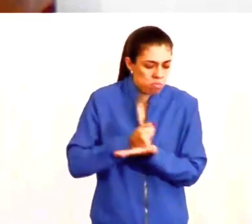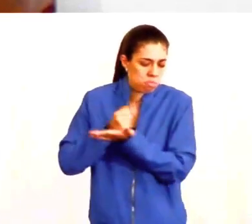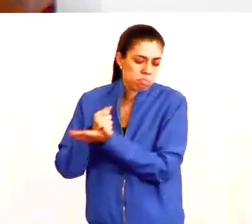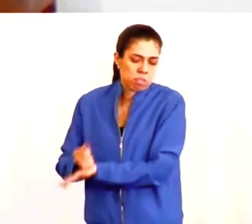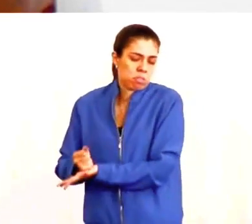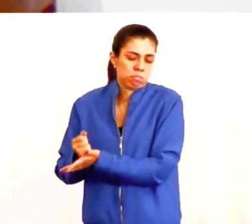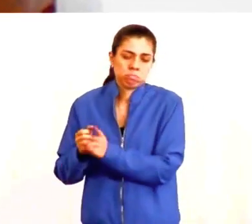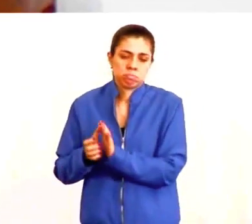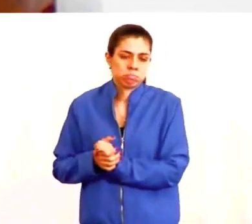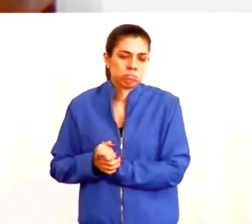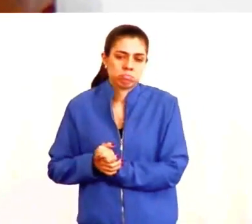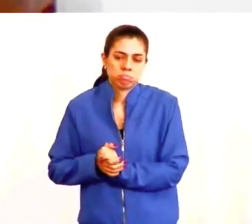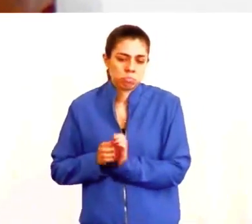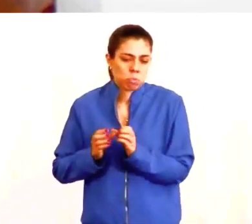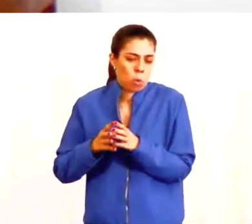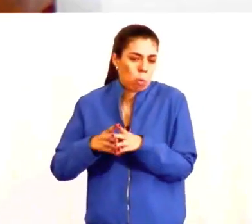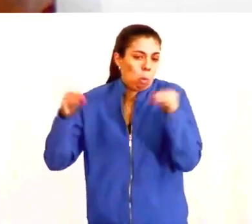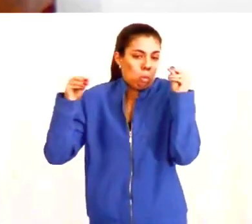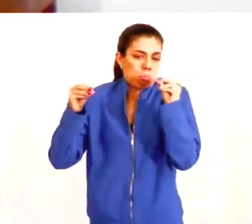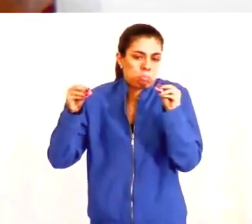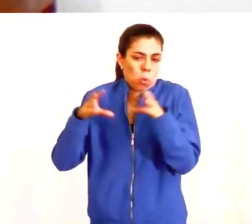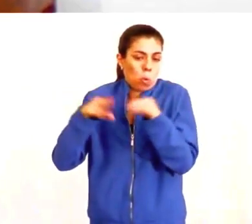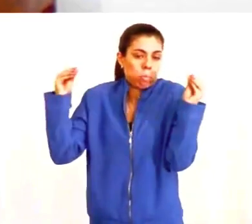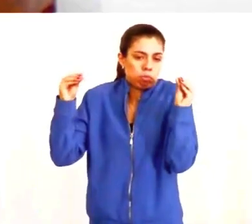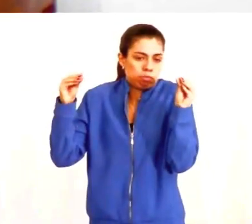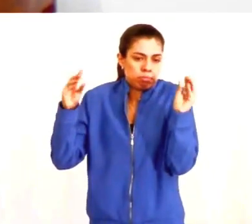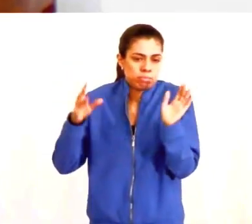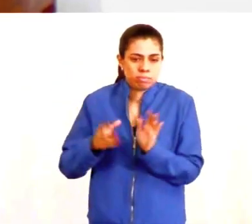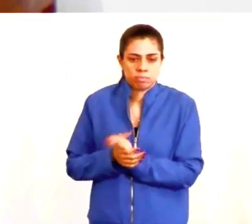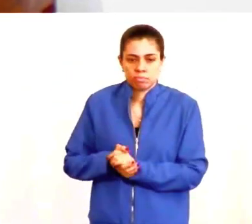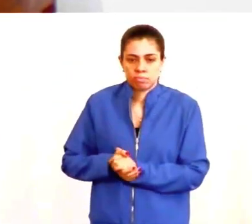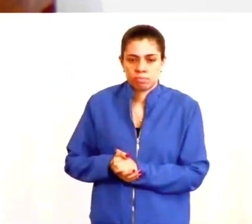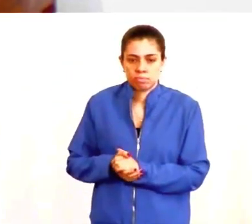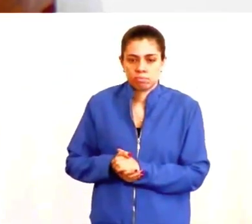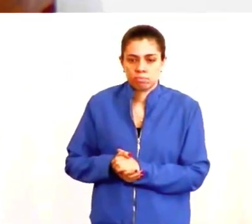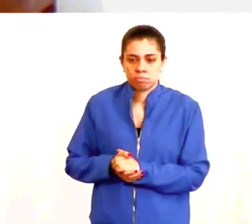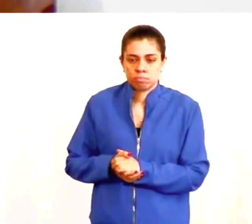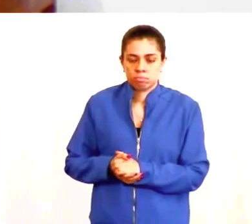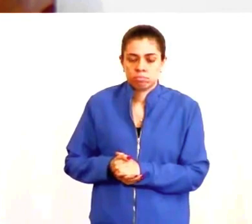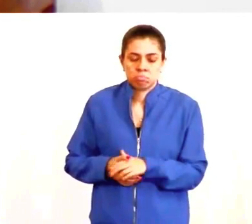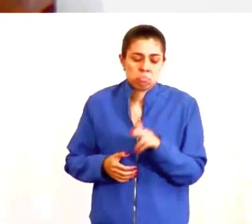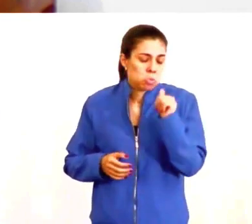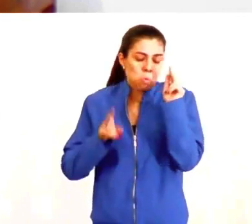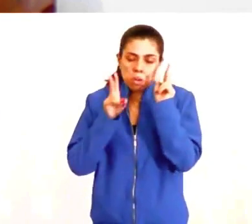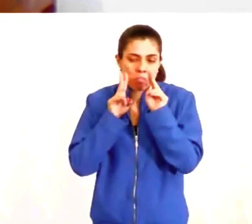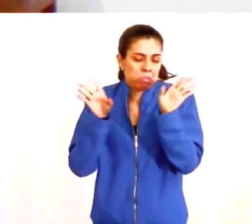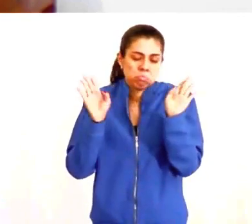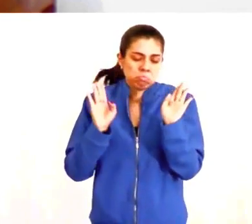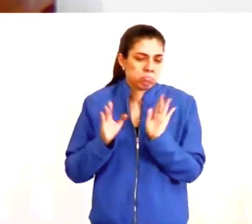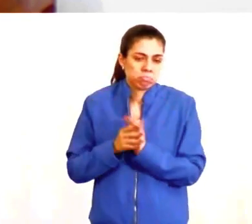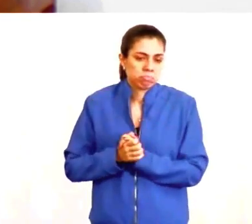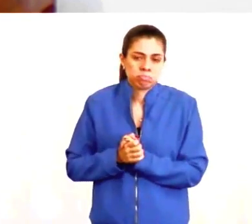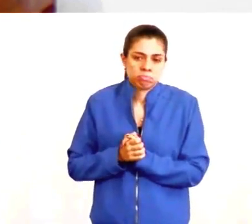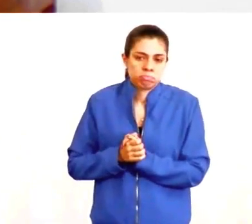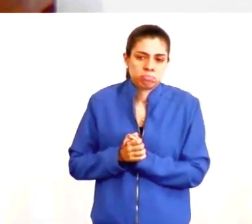corpo sumido e então nunca mais se viu o corpo. O